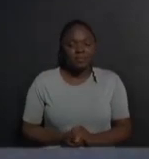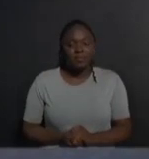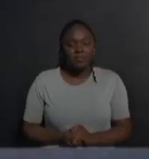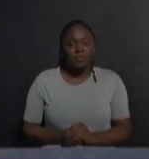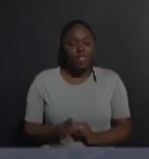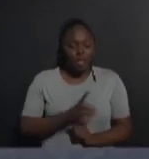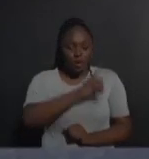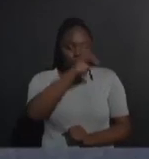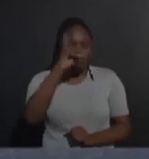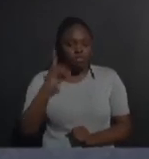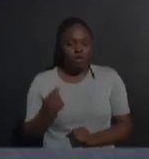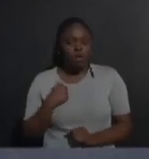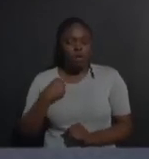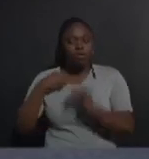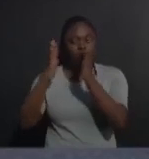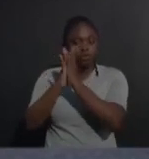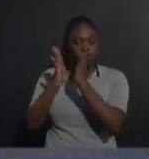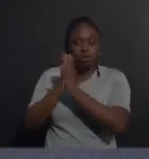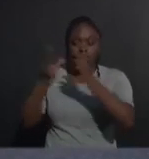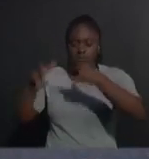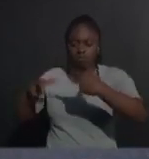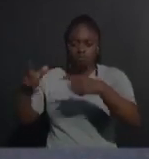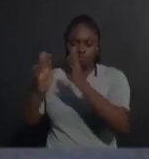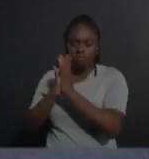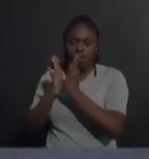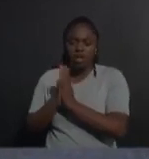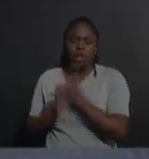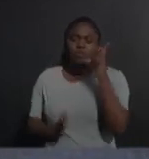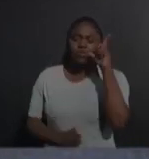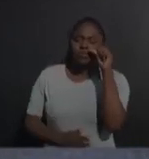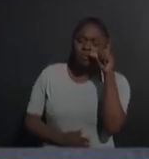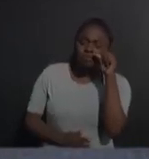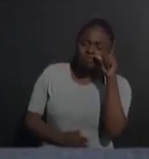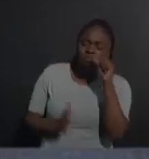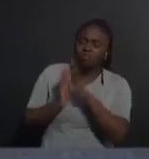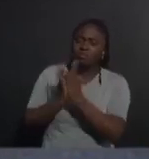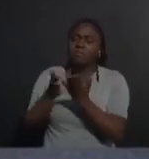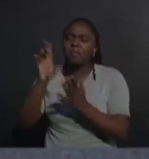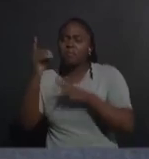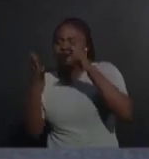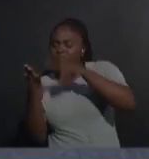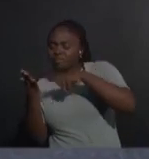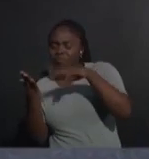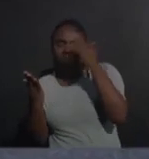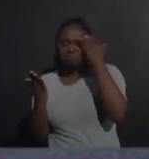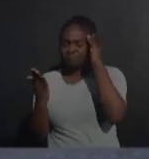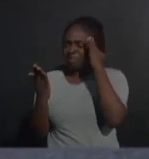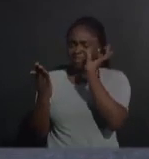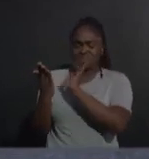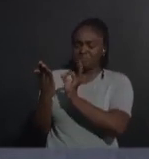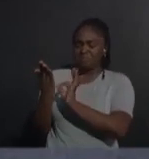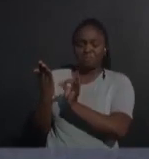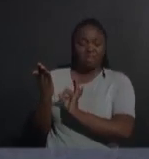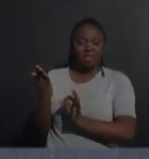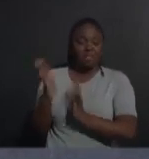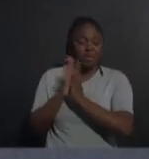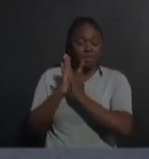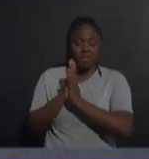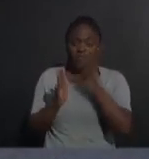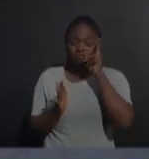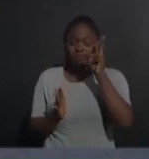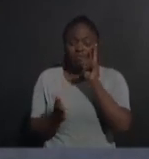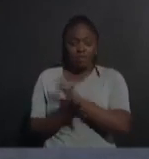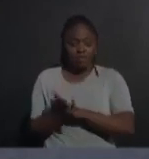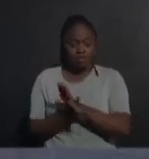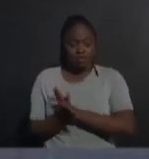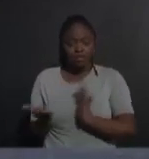Um dia eu acabei de buscar a Deus assim no meu quarto de oração, com muito sono, li a Bíblia e não entendi nada, e orei, não lembro nada. No